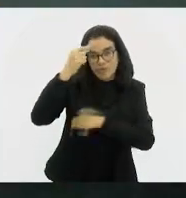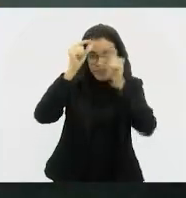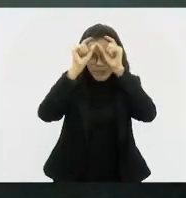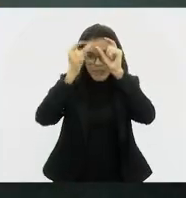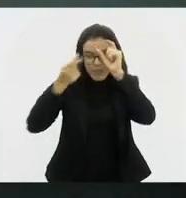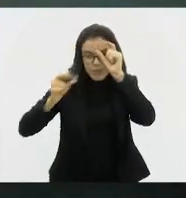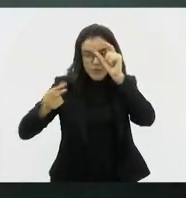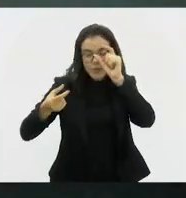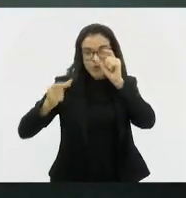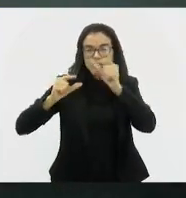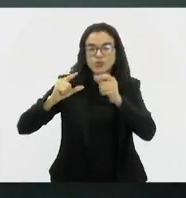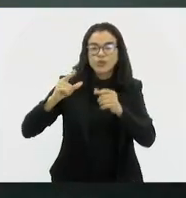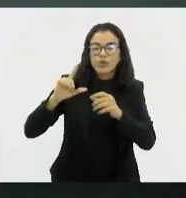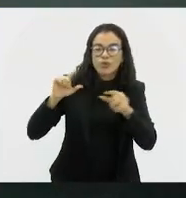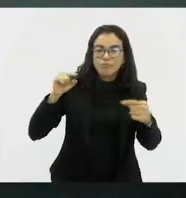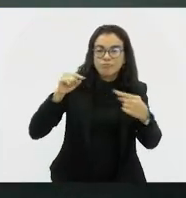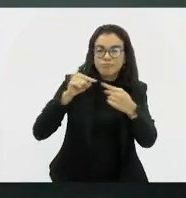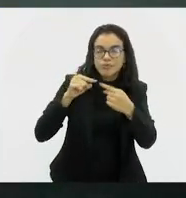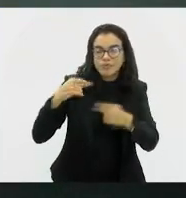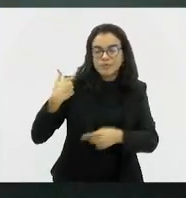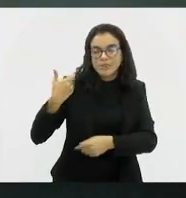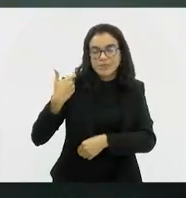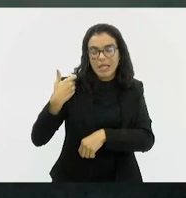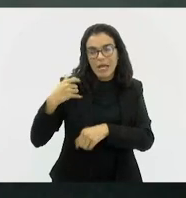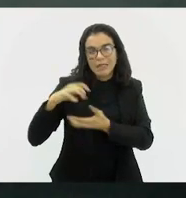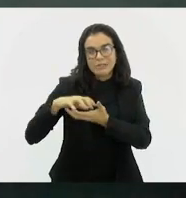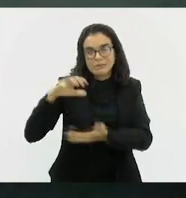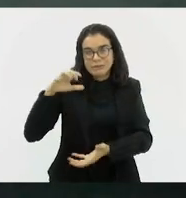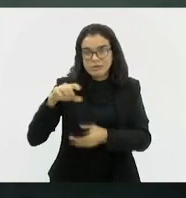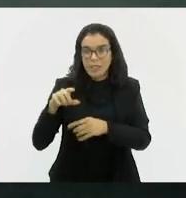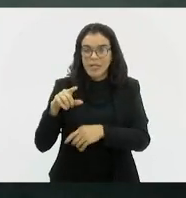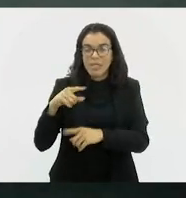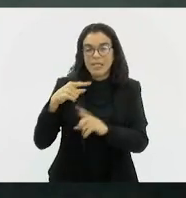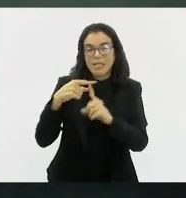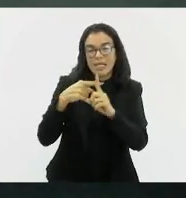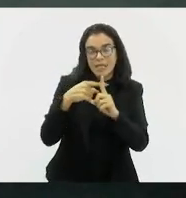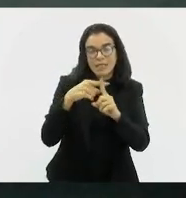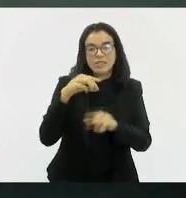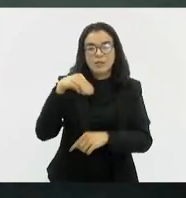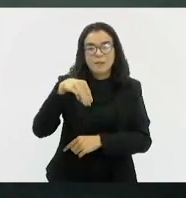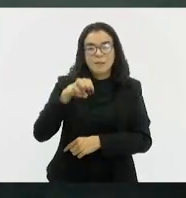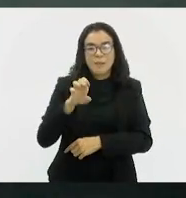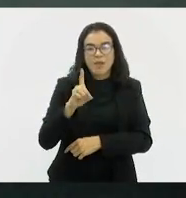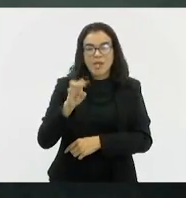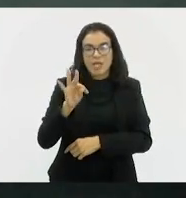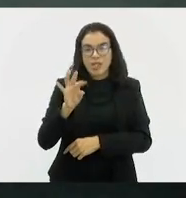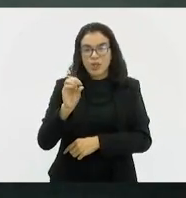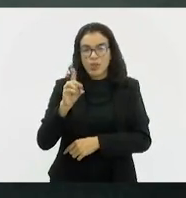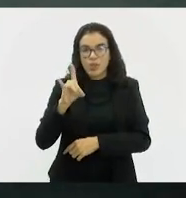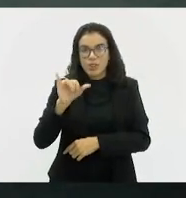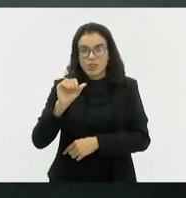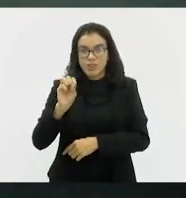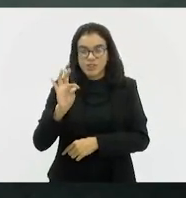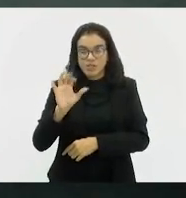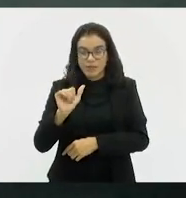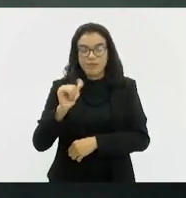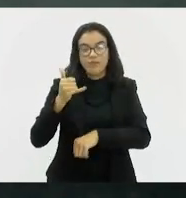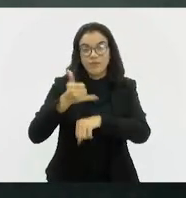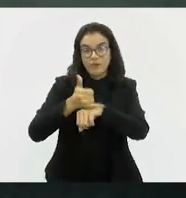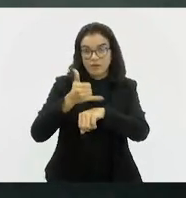médico palestrante do grupo Favorecer da Igreja Metodista Central de Volta Redonda